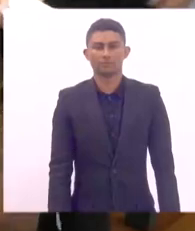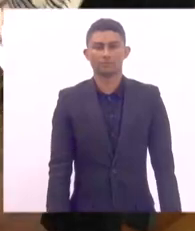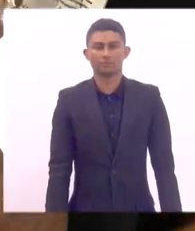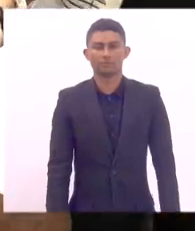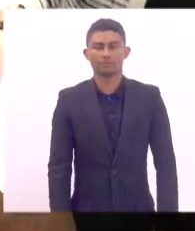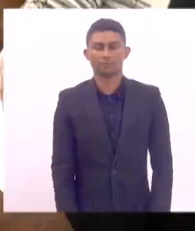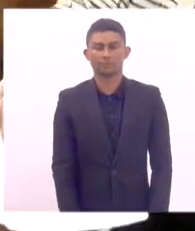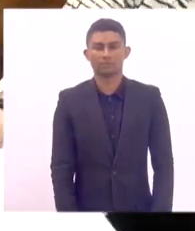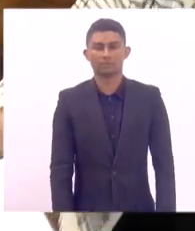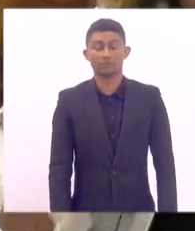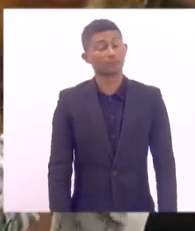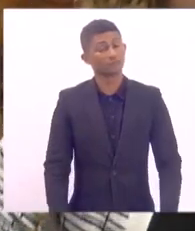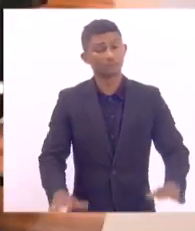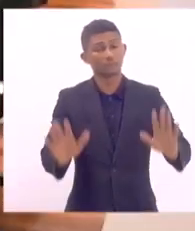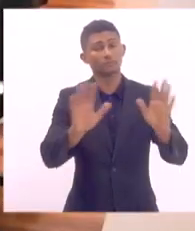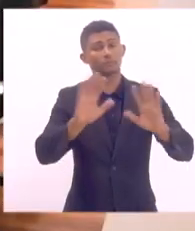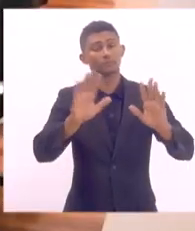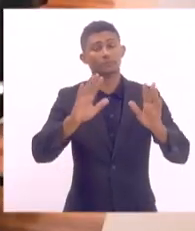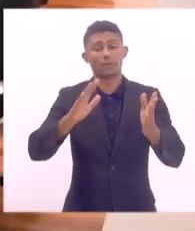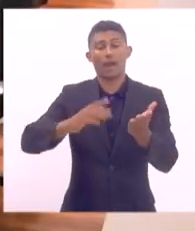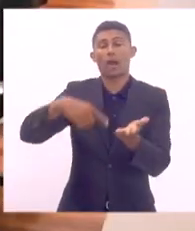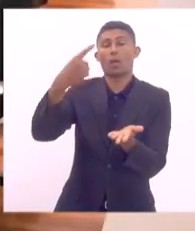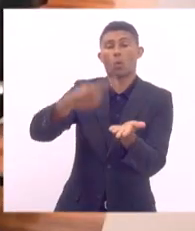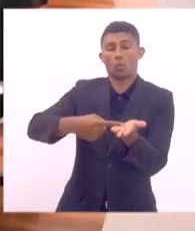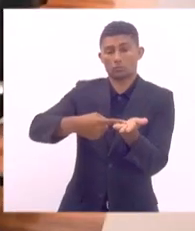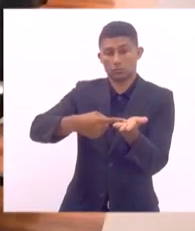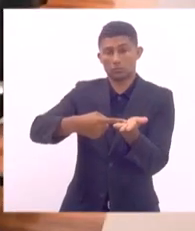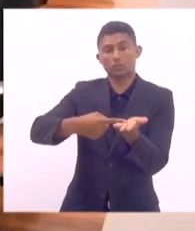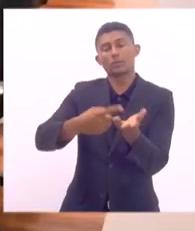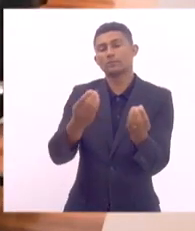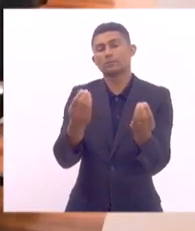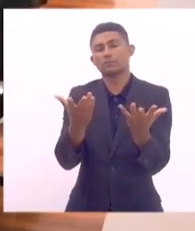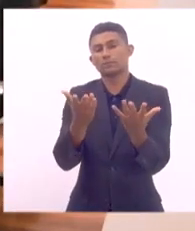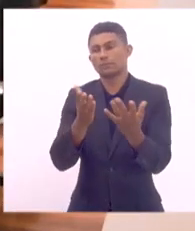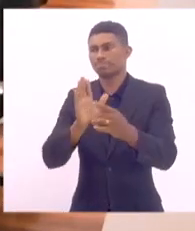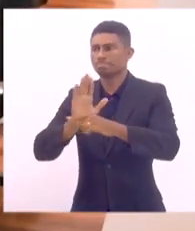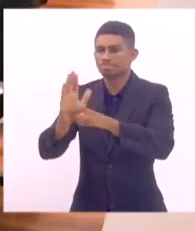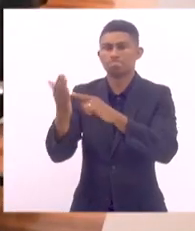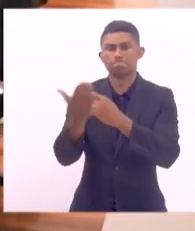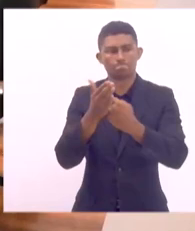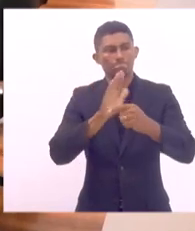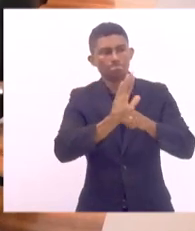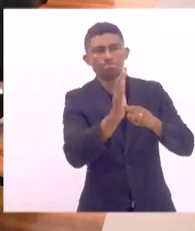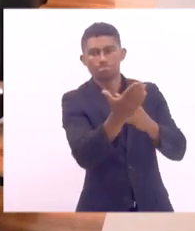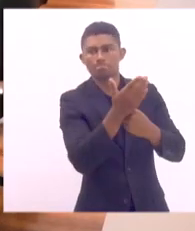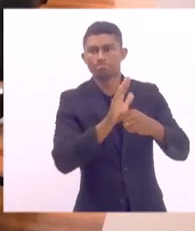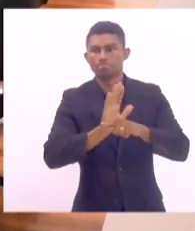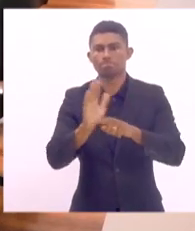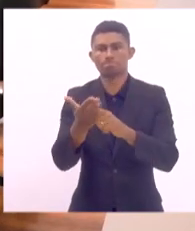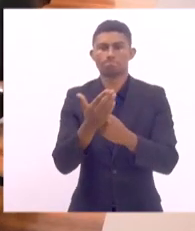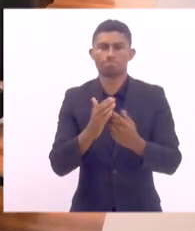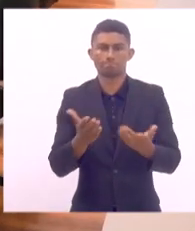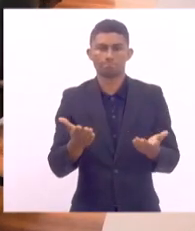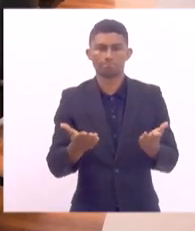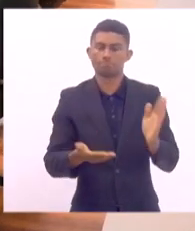A realizar acordo de cooperação. Aqui está dizendo que o presidente...